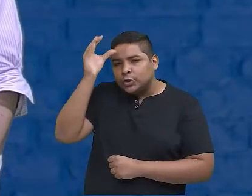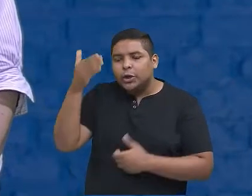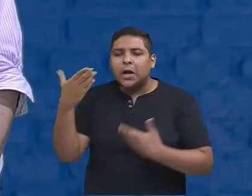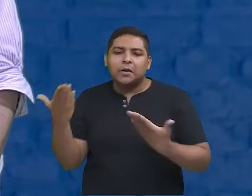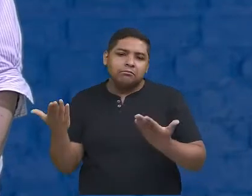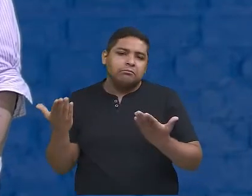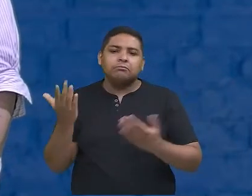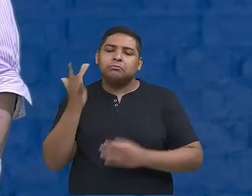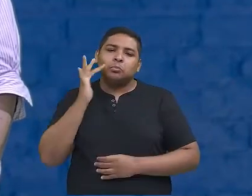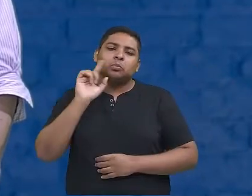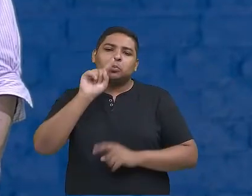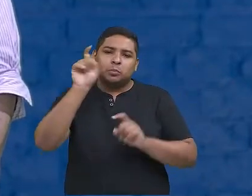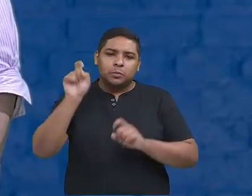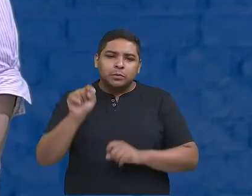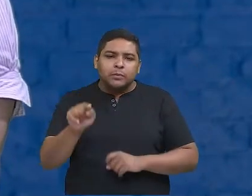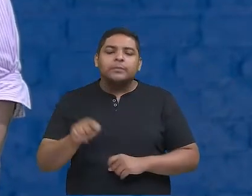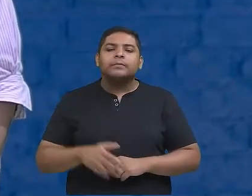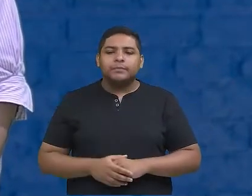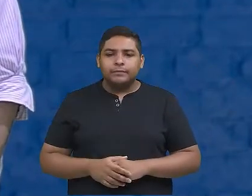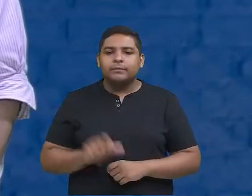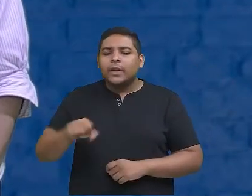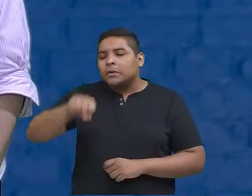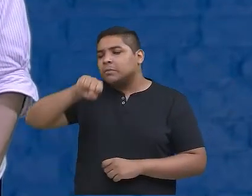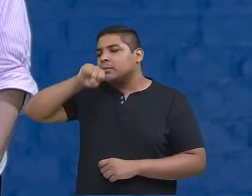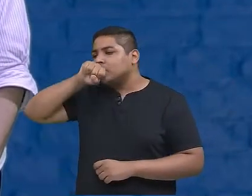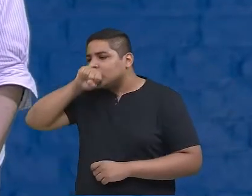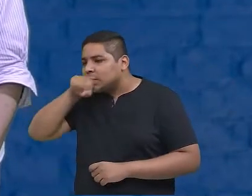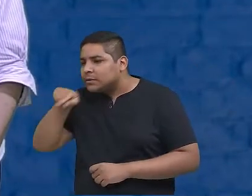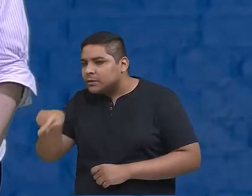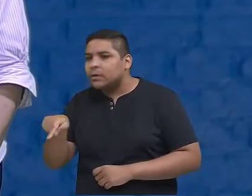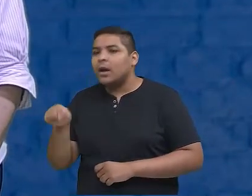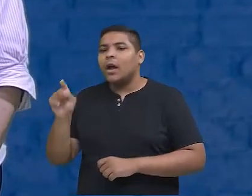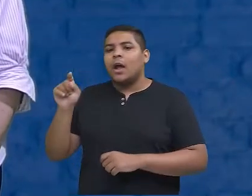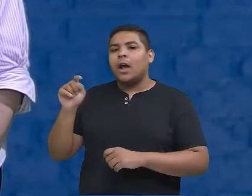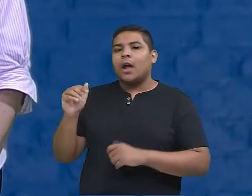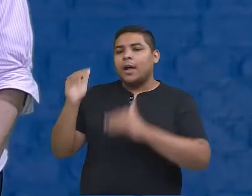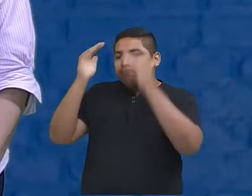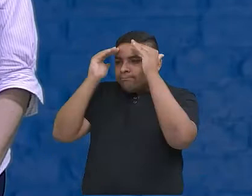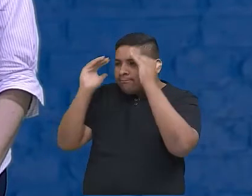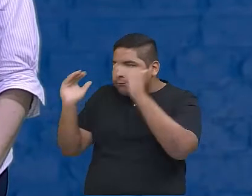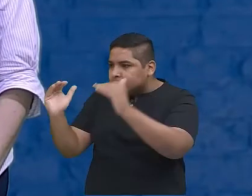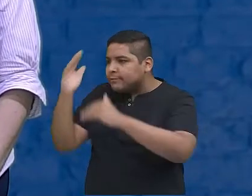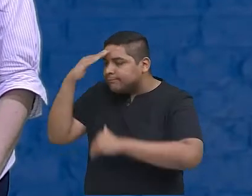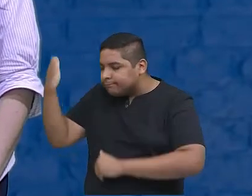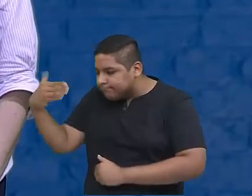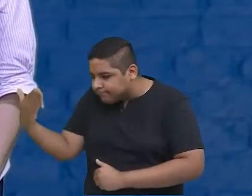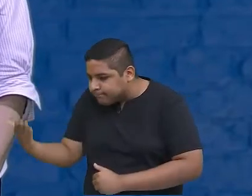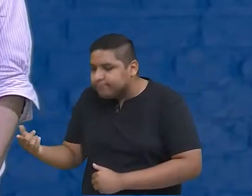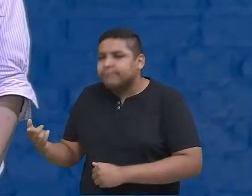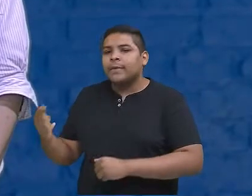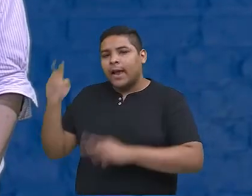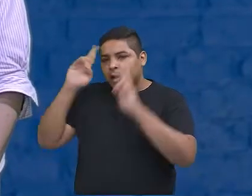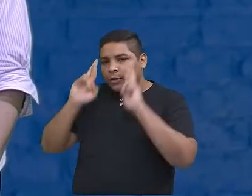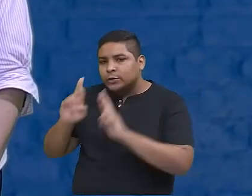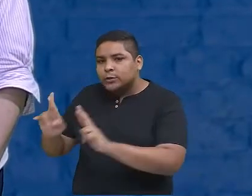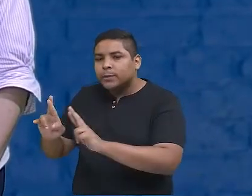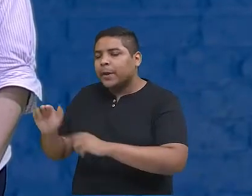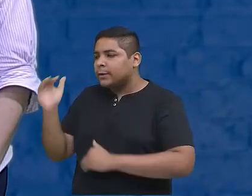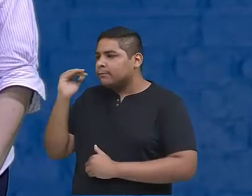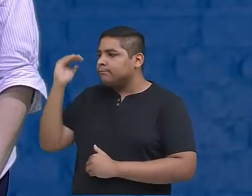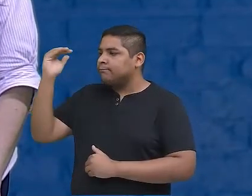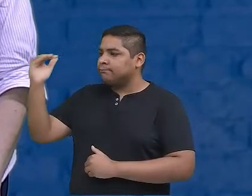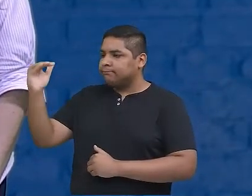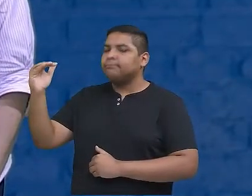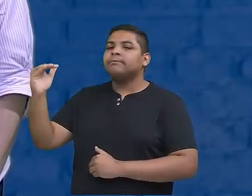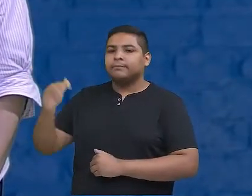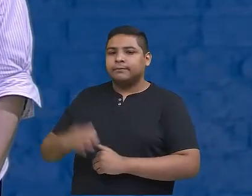essa bênção, esse beijo na mão é uma demonstração de respeito. Respeito à autoridade,